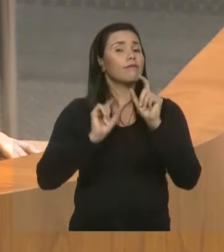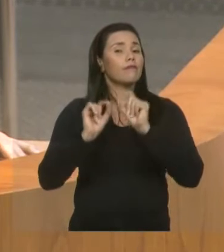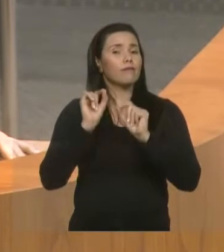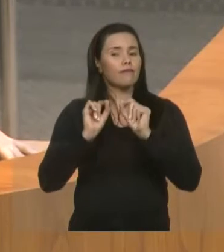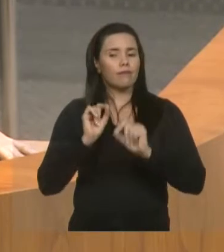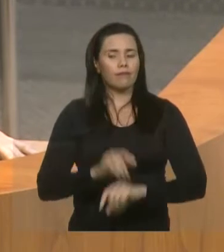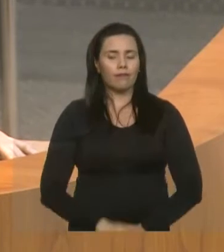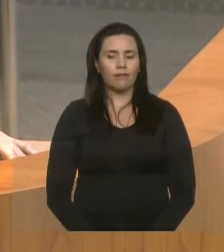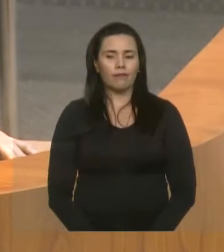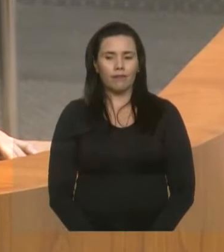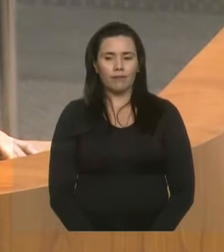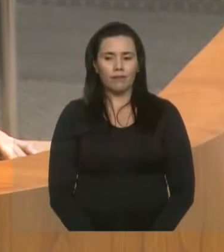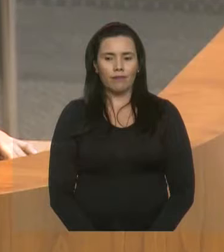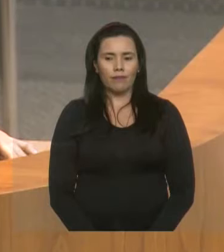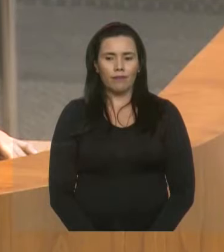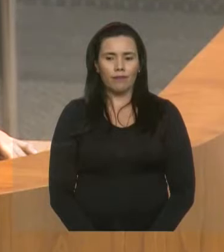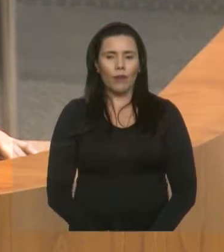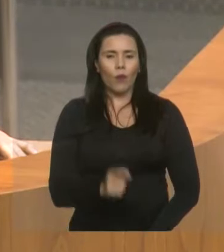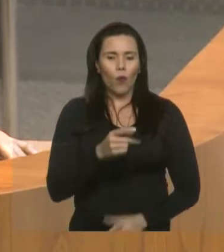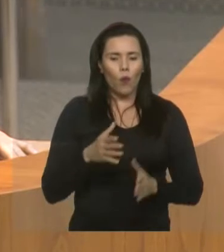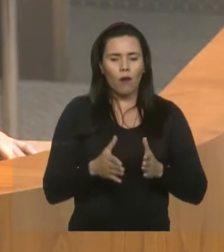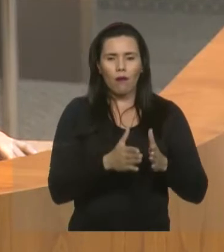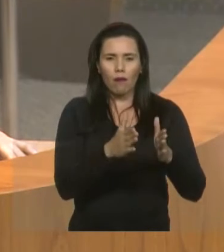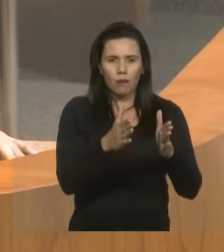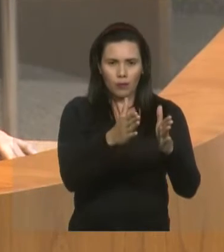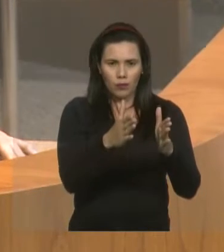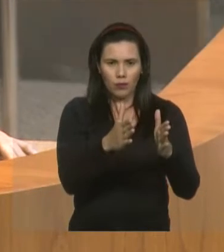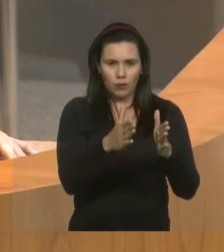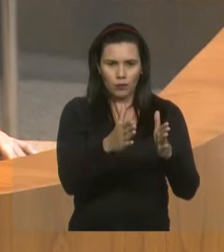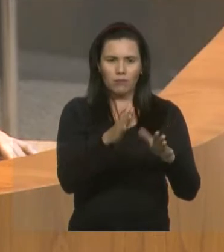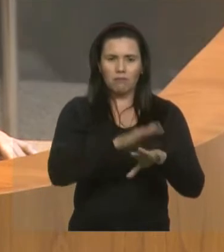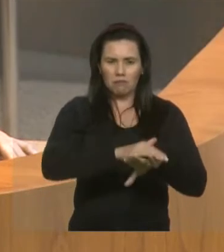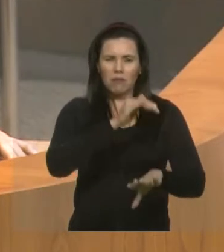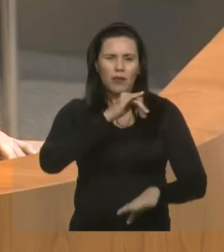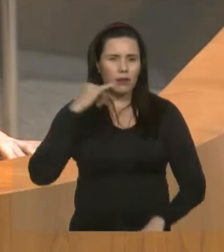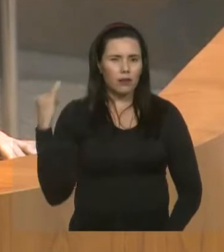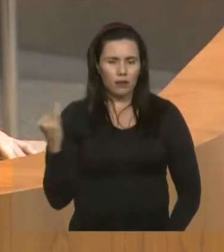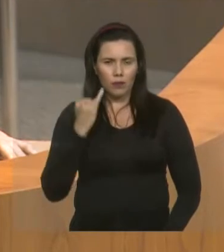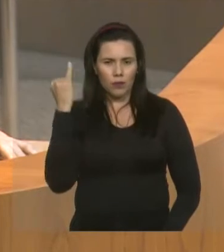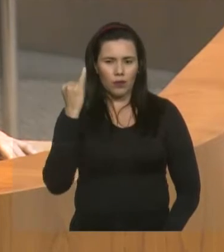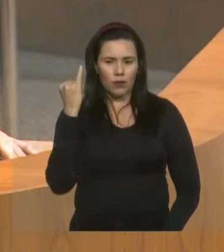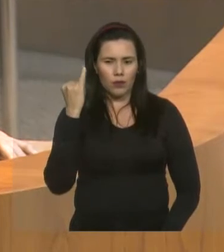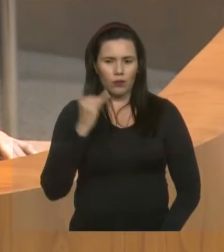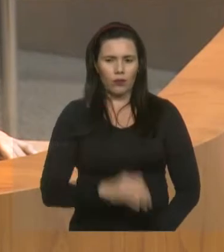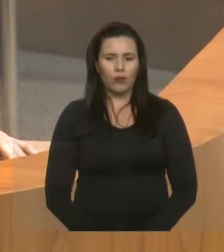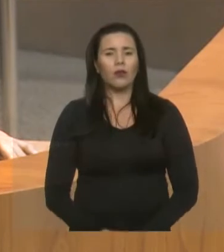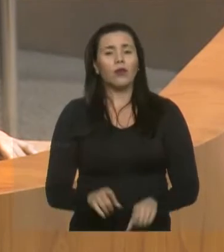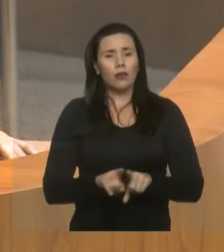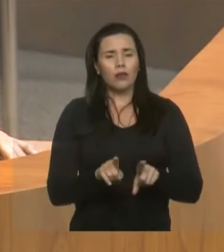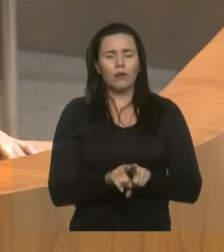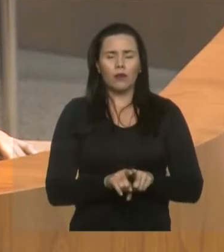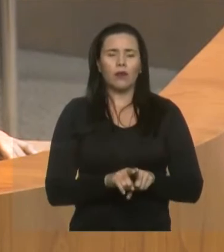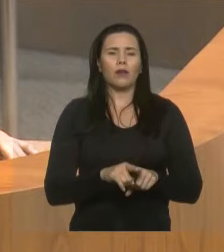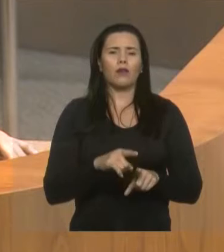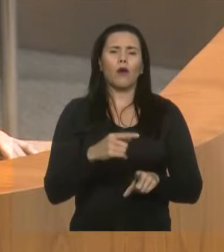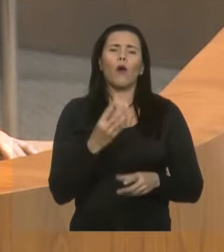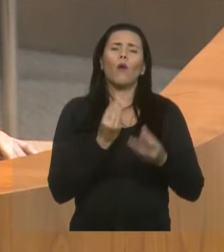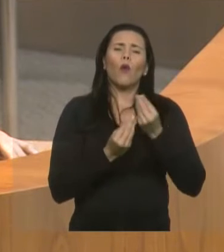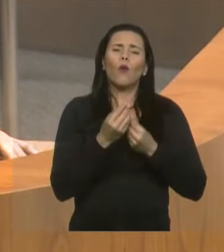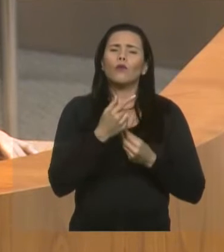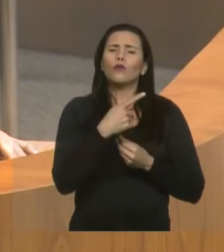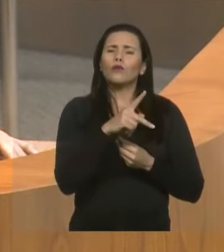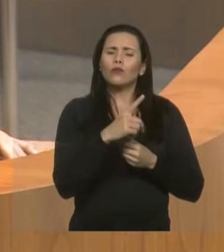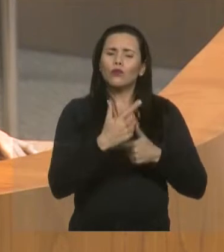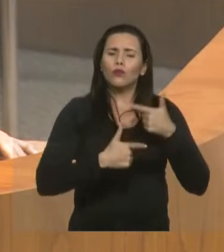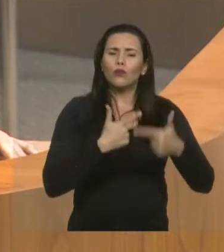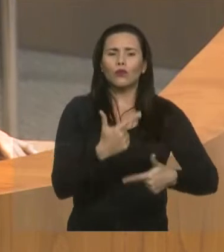mais vale a jornada, mais vale a forma como você luta, do que o